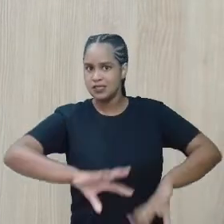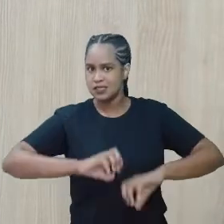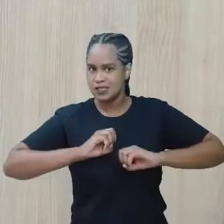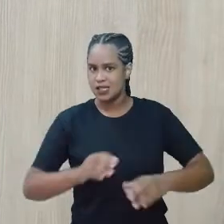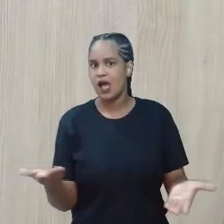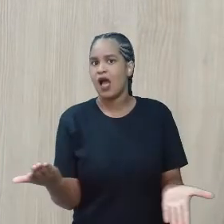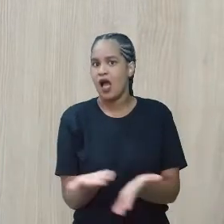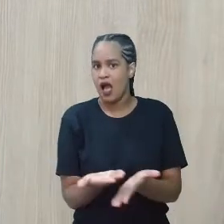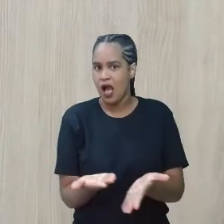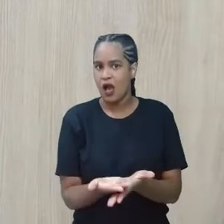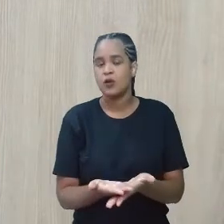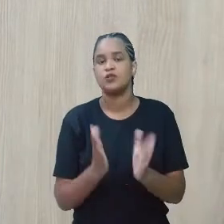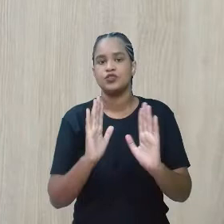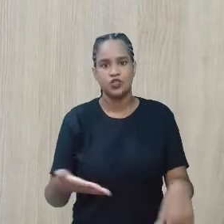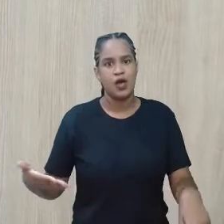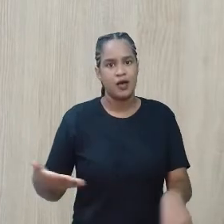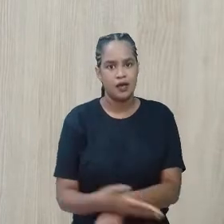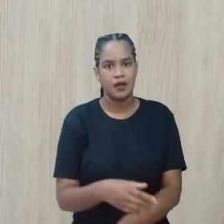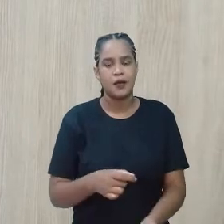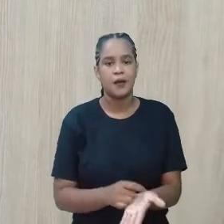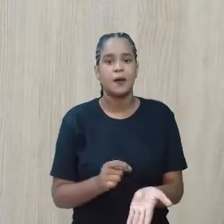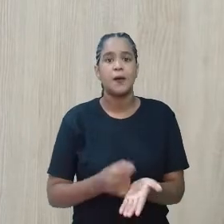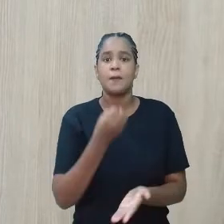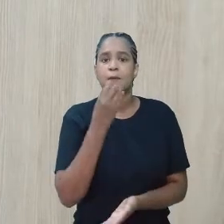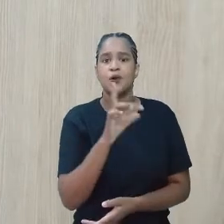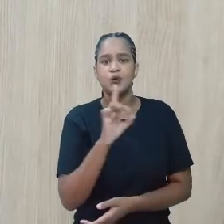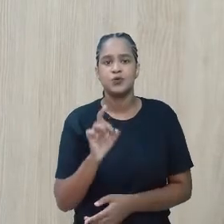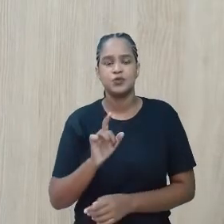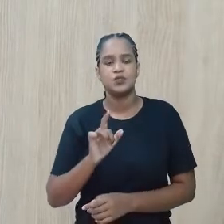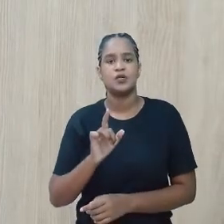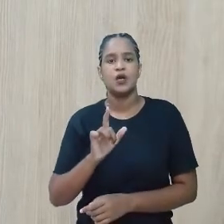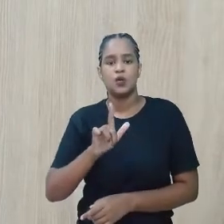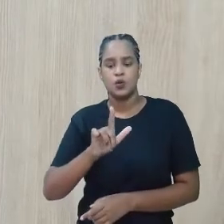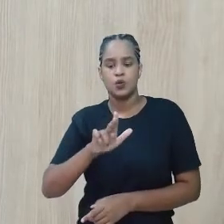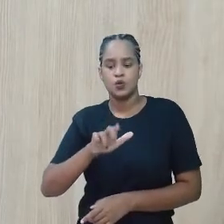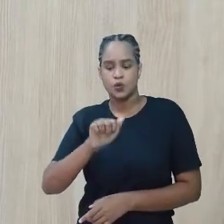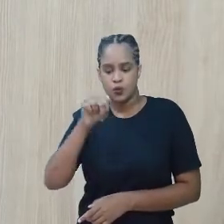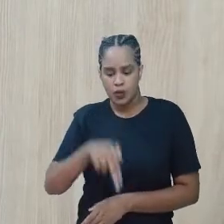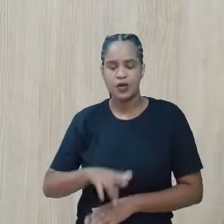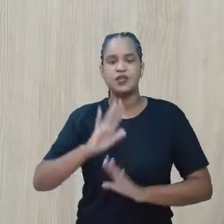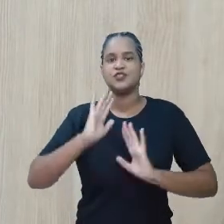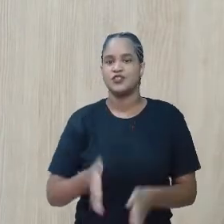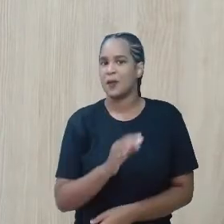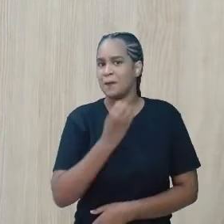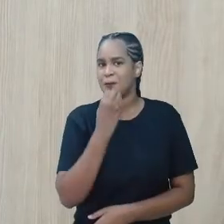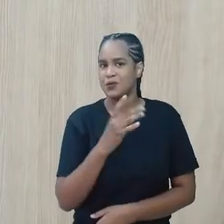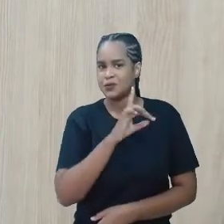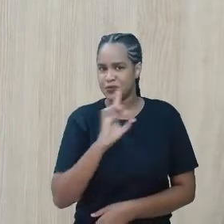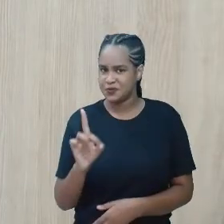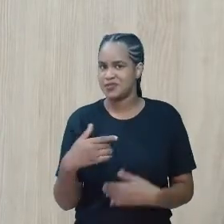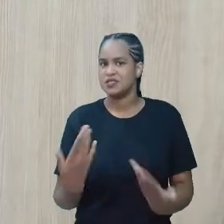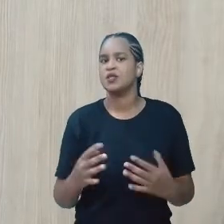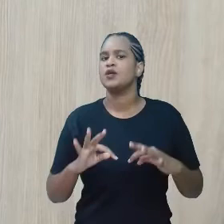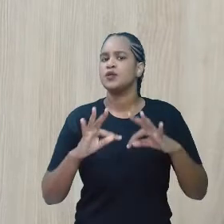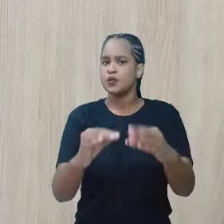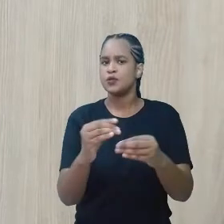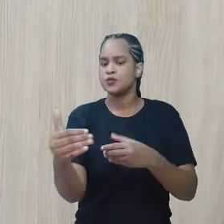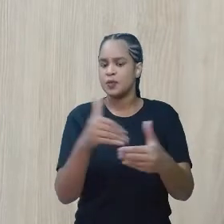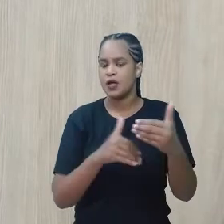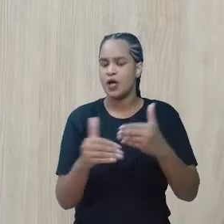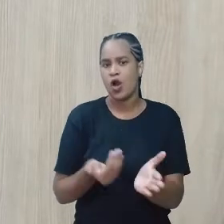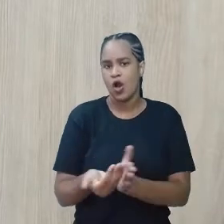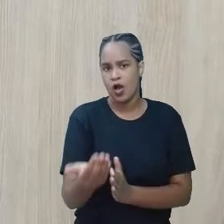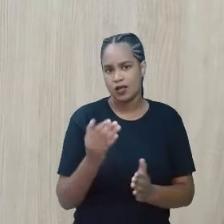Acabei de logar aqui no aplicativo, bom dia para todo mundo. Luan, já deu bom dia aqui, todo mundo ligado para começar assistindo a